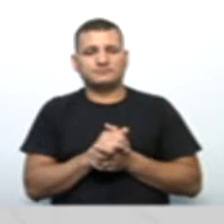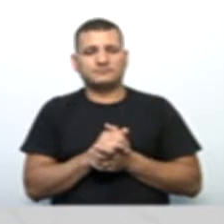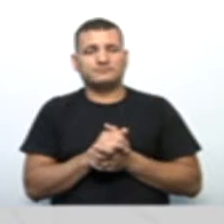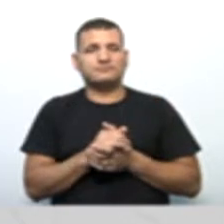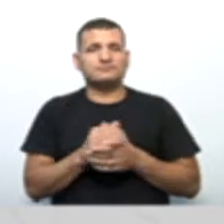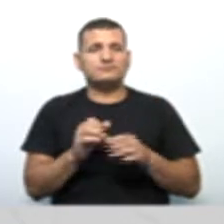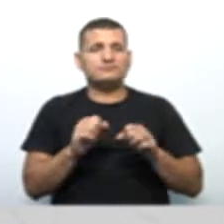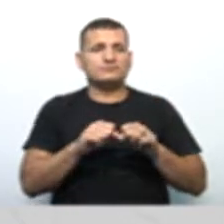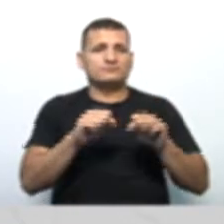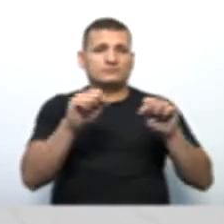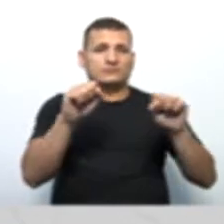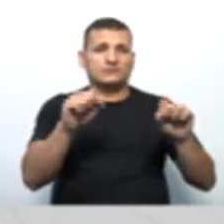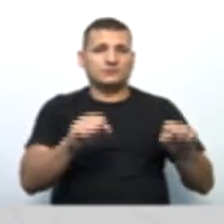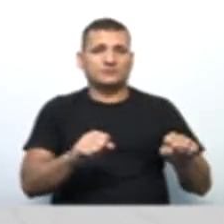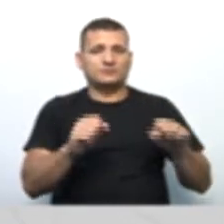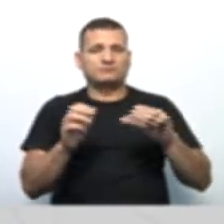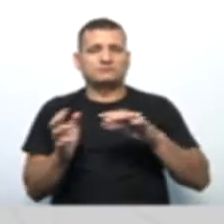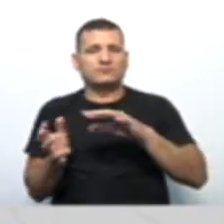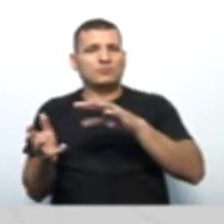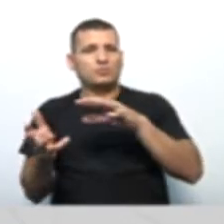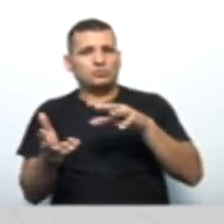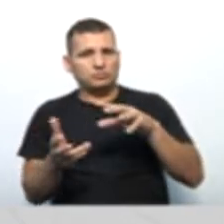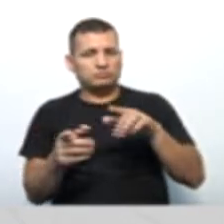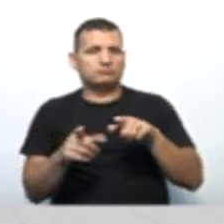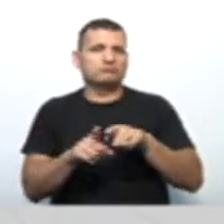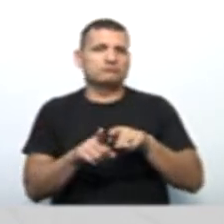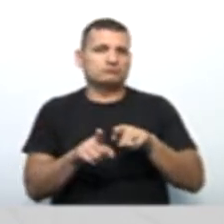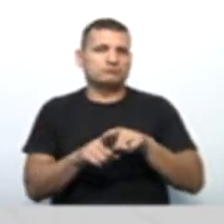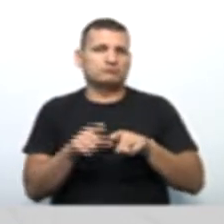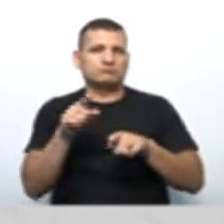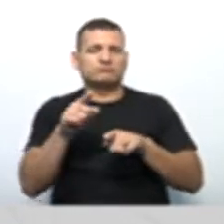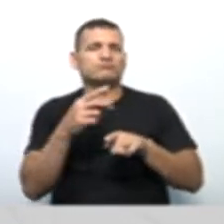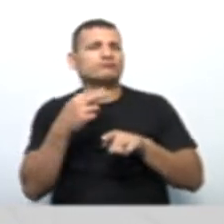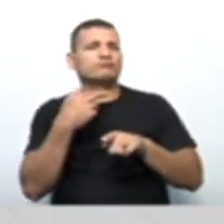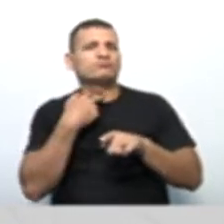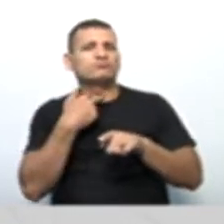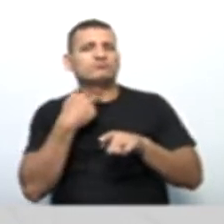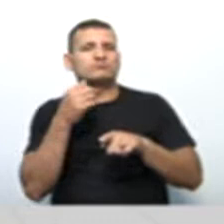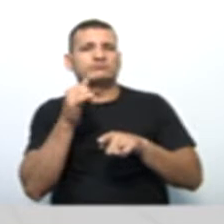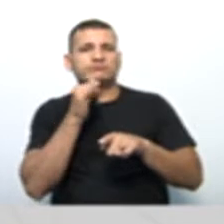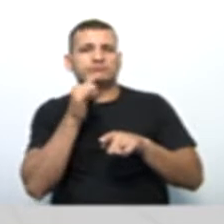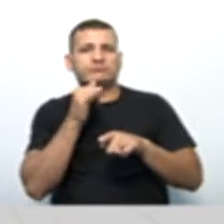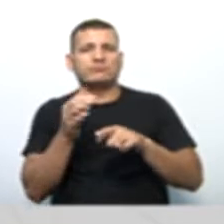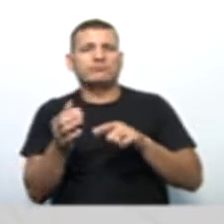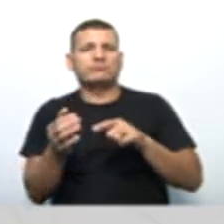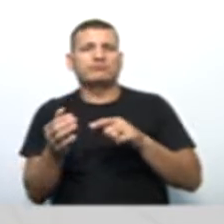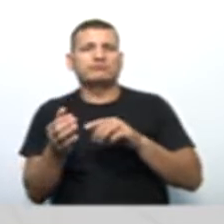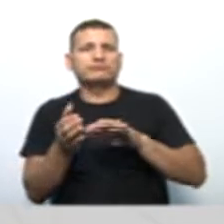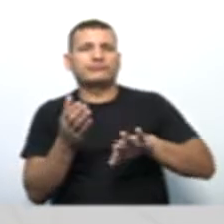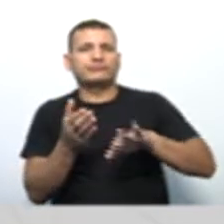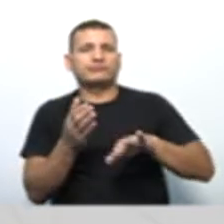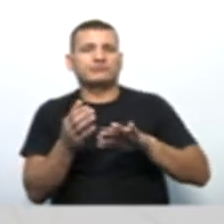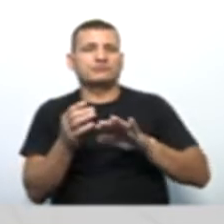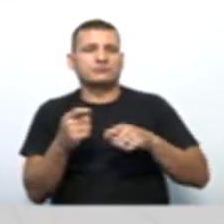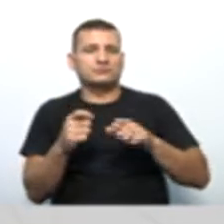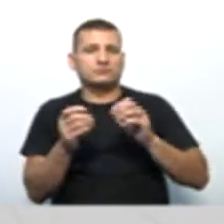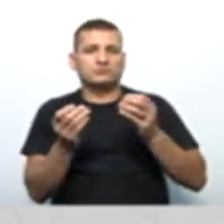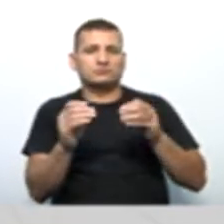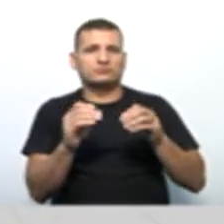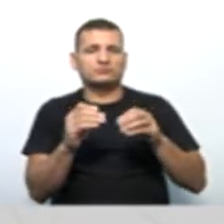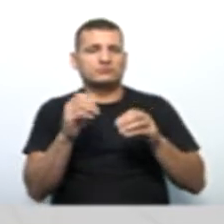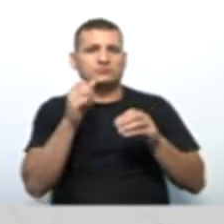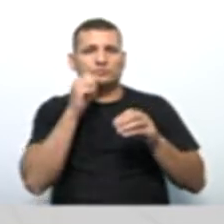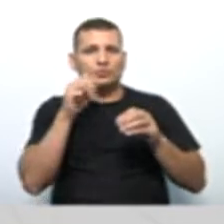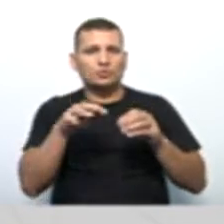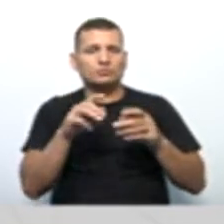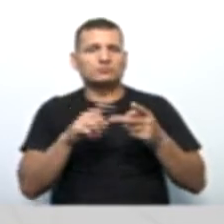real você não pode fugir dos padrões do mundo real e você tem que considerar os sons o visual o tom da escrita e o que o